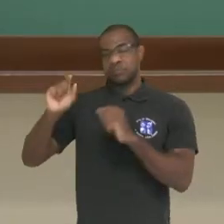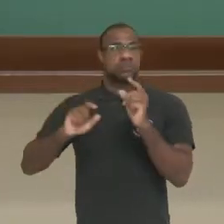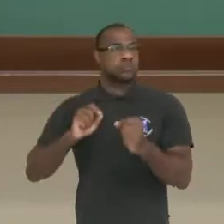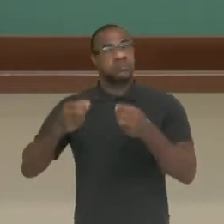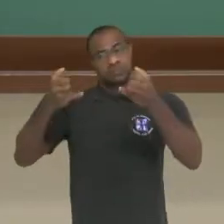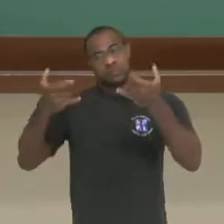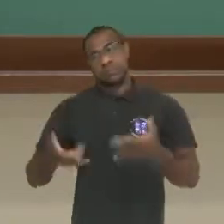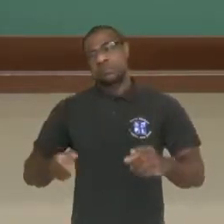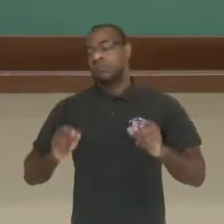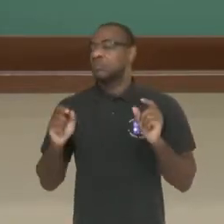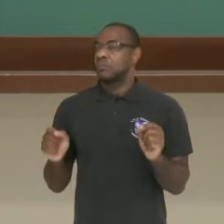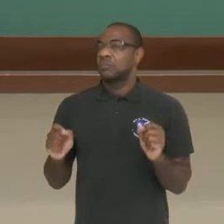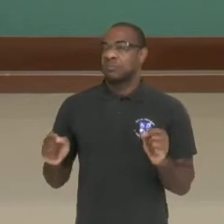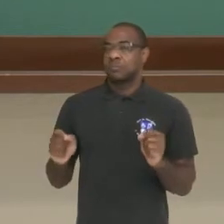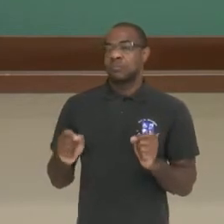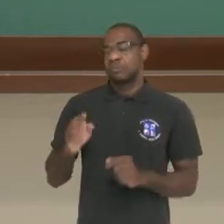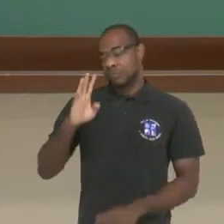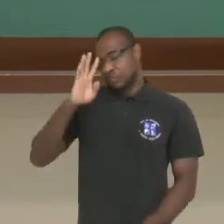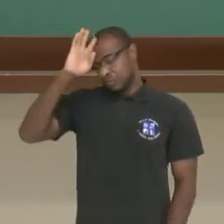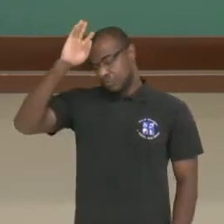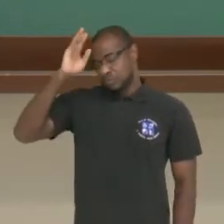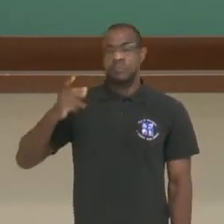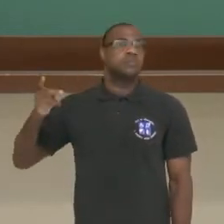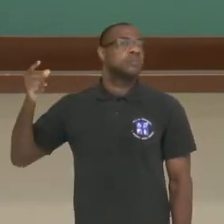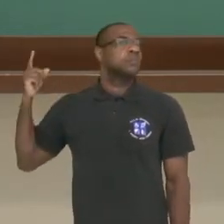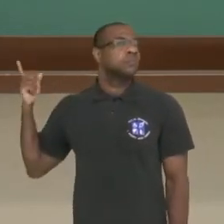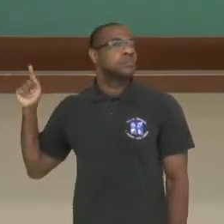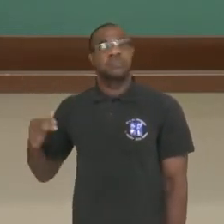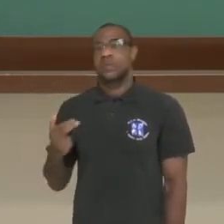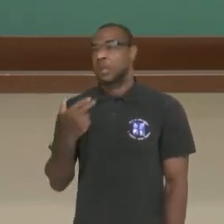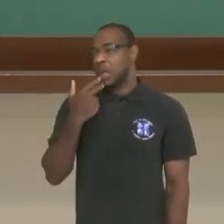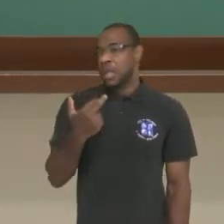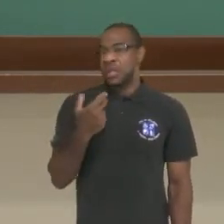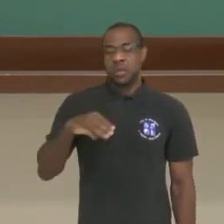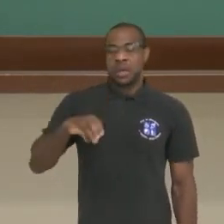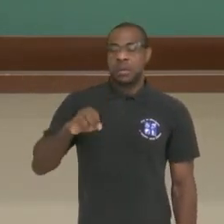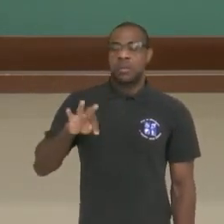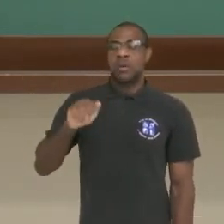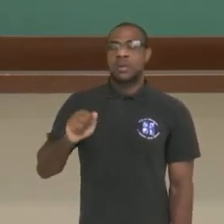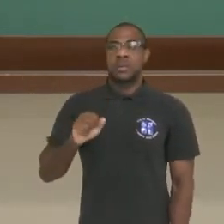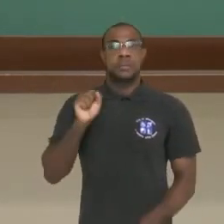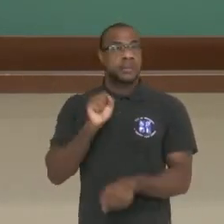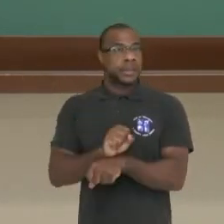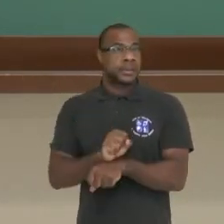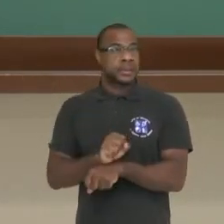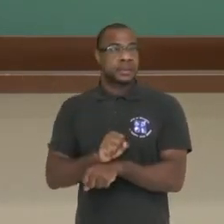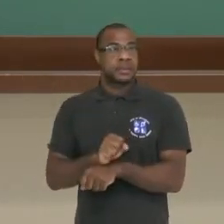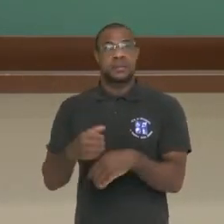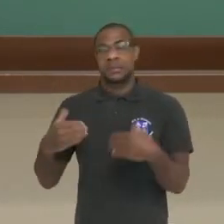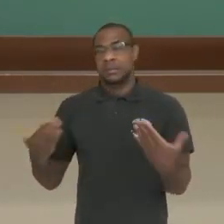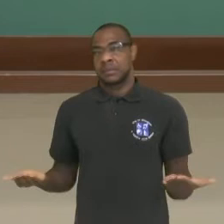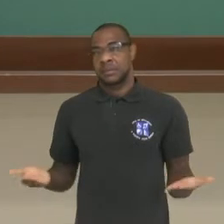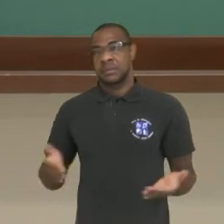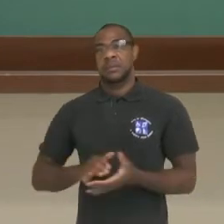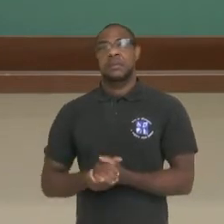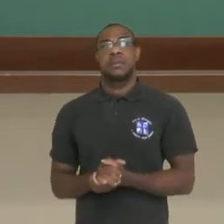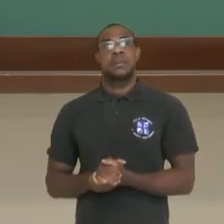falado na Roma Antiga, é considerada hoje uma língua morta. Como assim? Mataram ela? Não, mentira, não fizeram isso